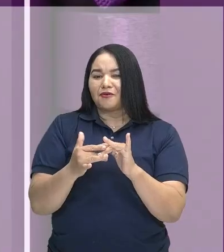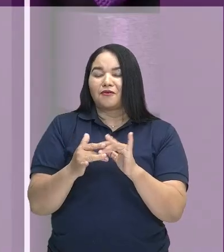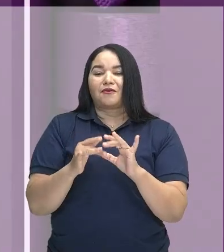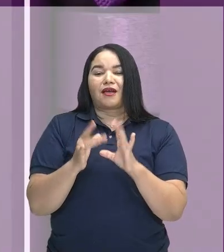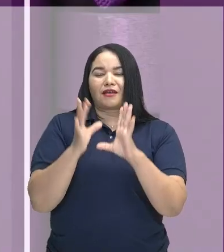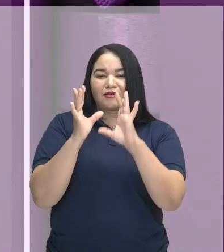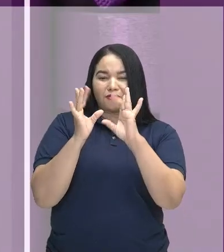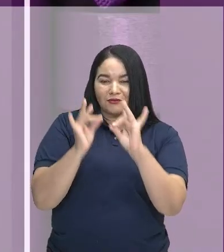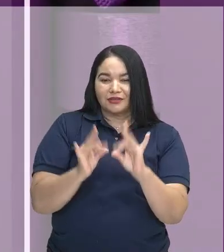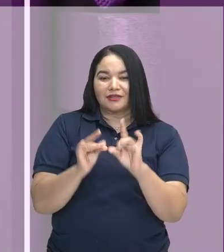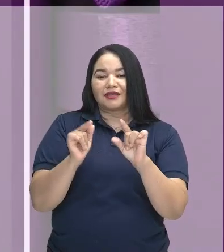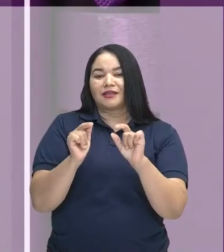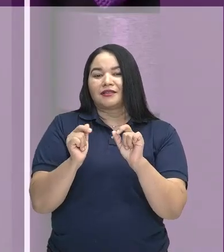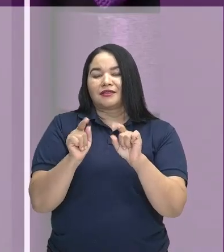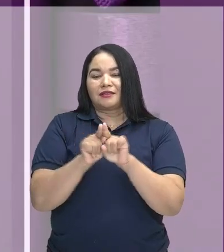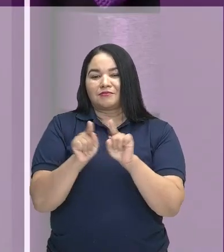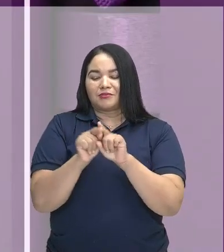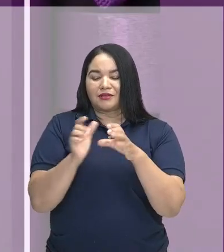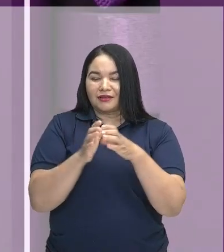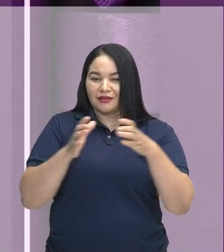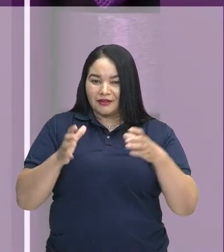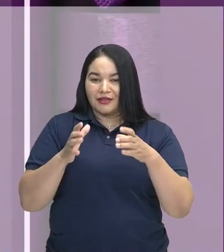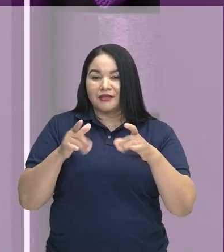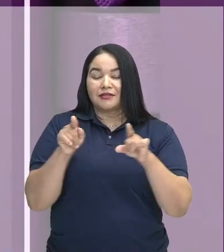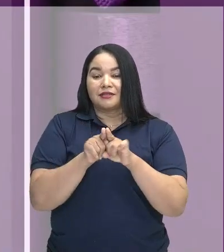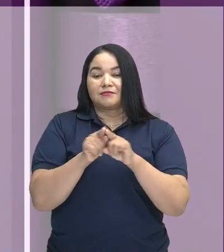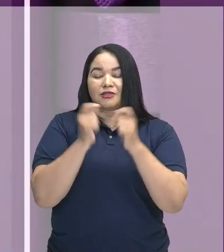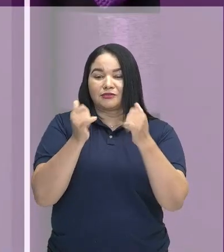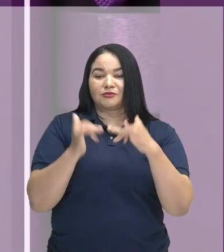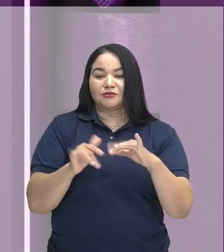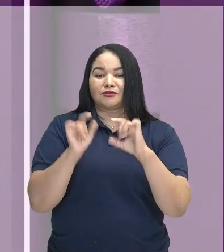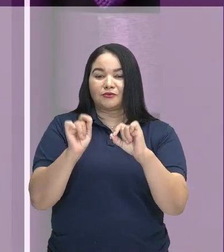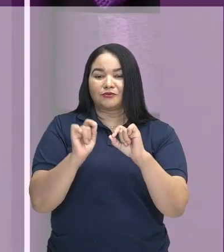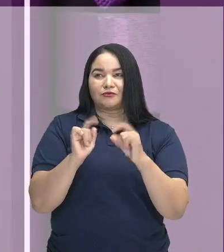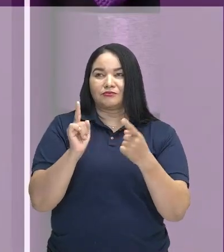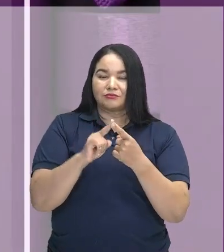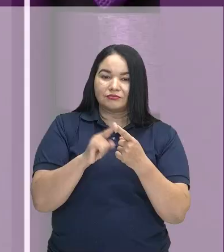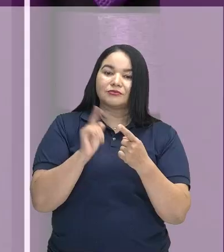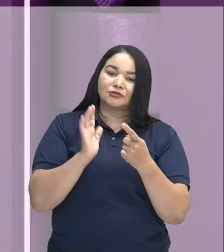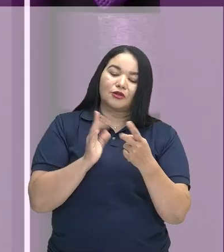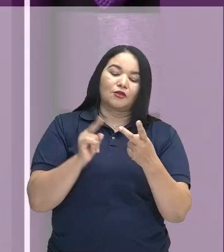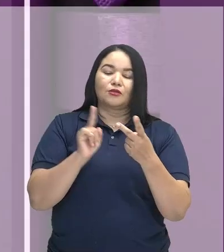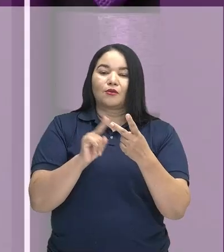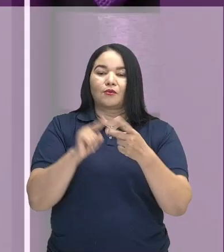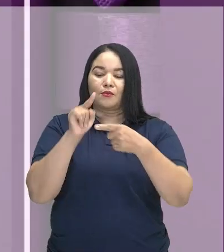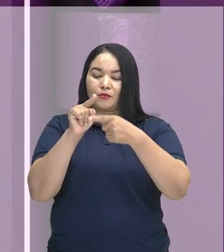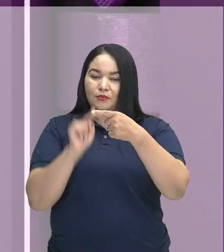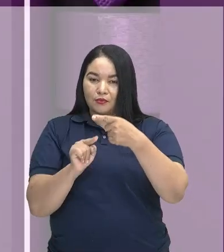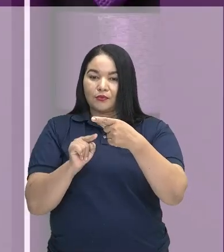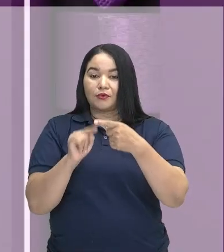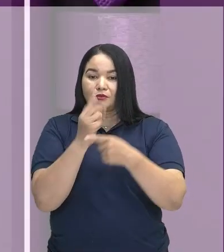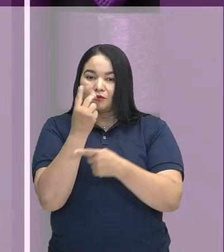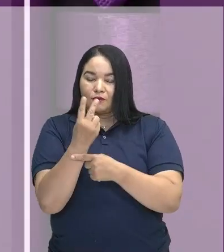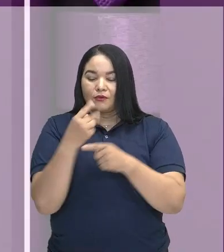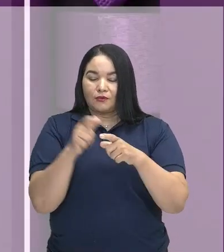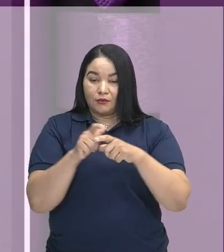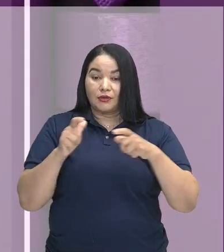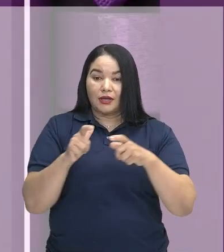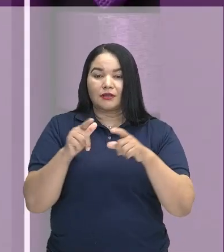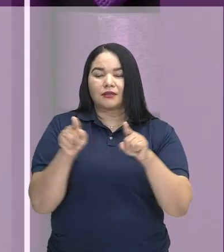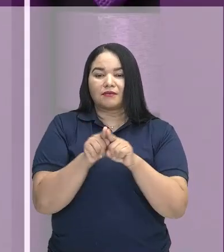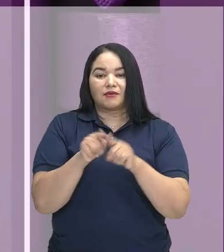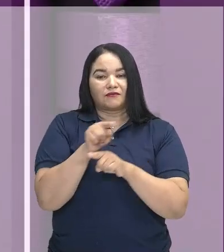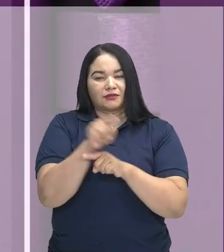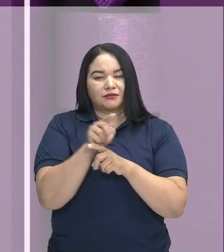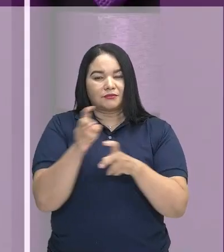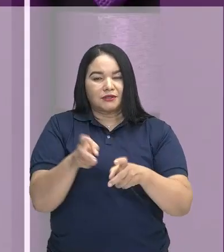aqui de grandezas, né, falando aqui de razão entre duas grandezas, né, e que você